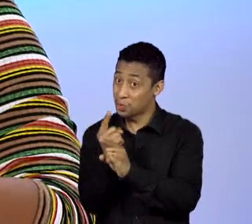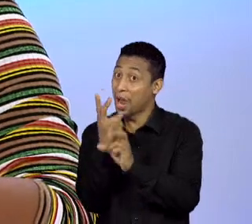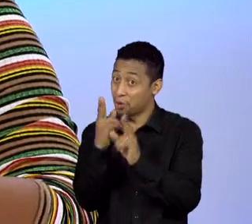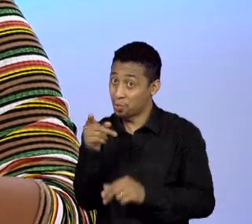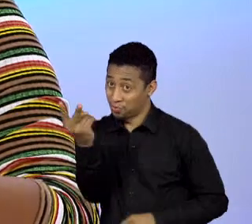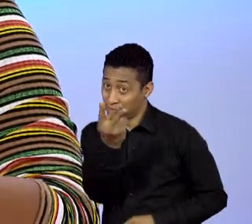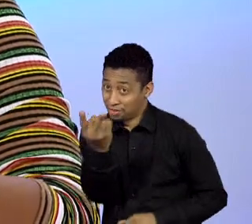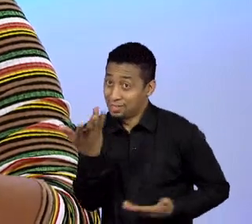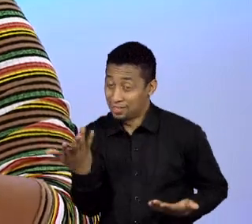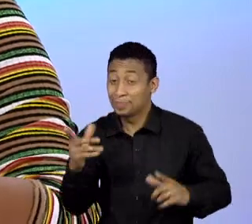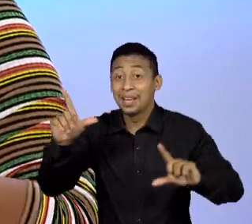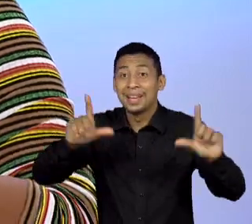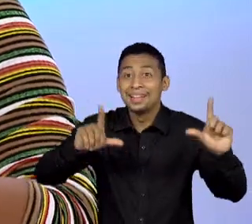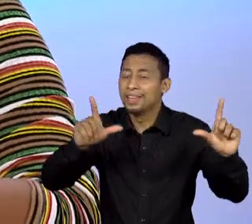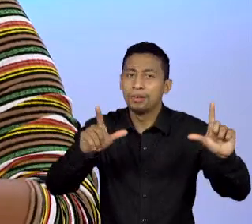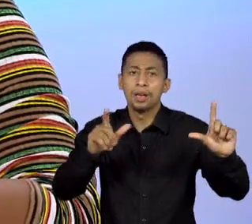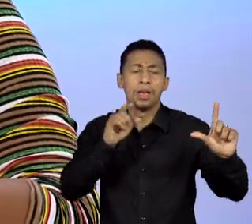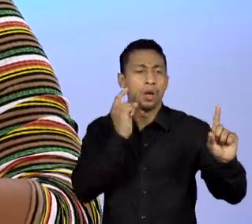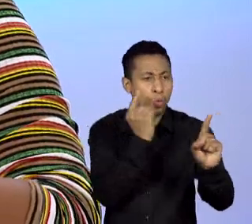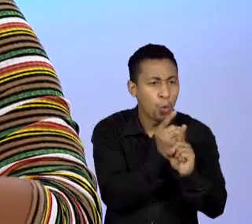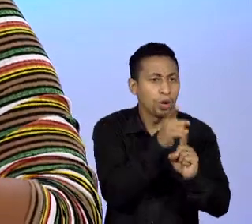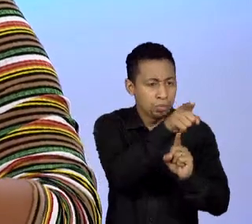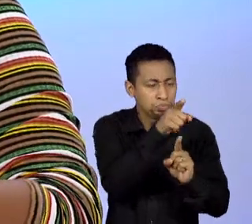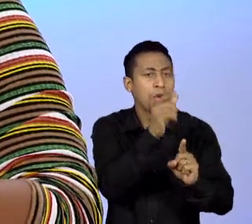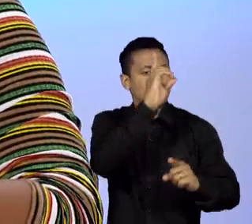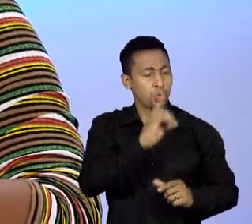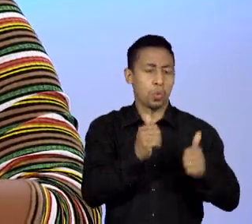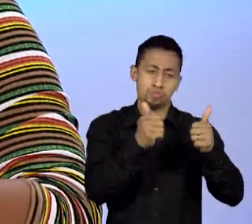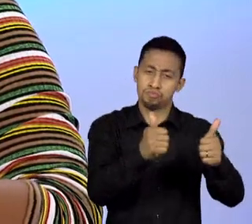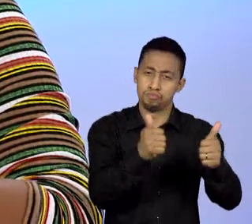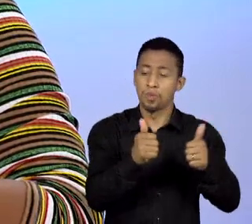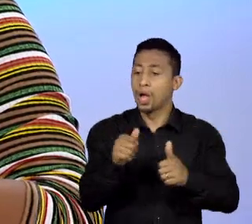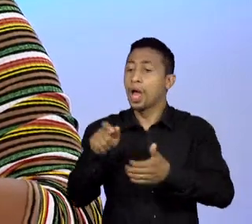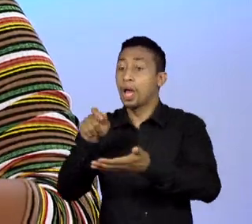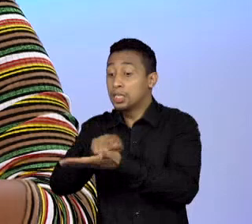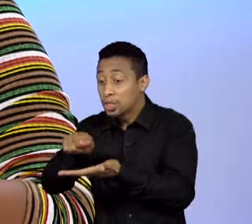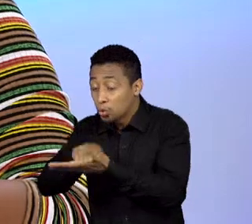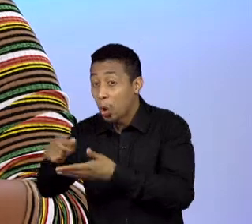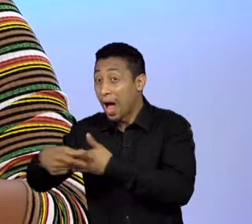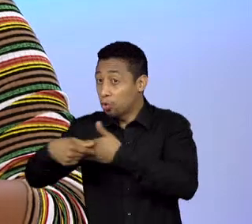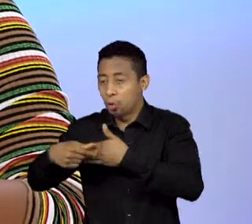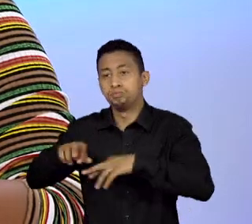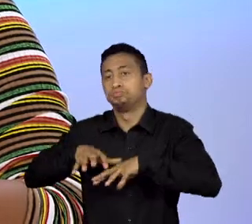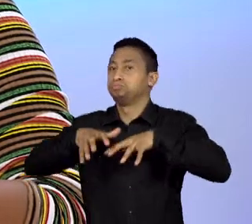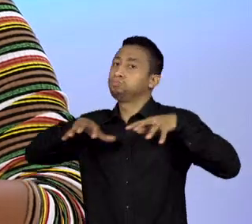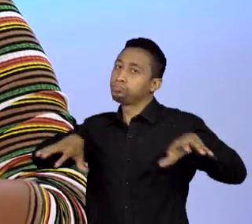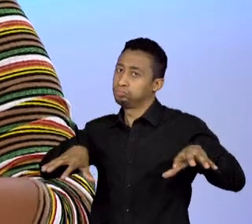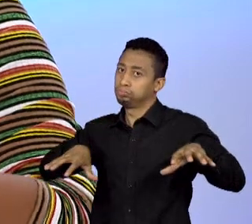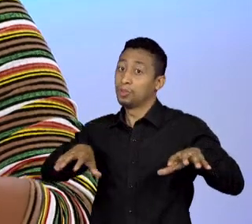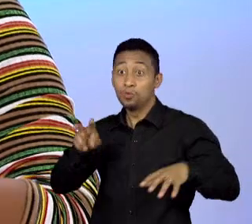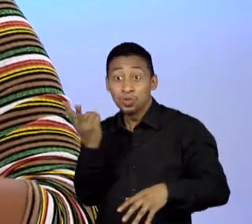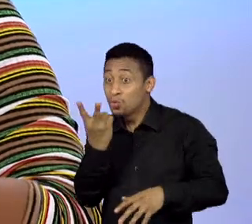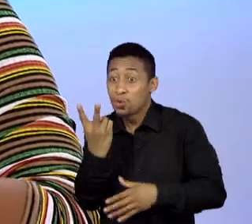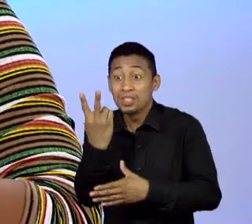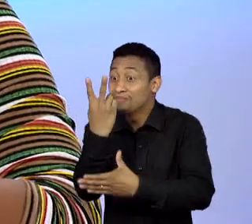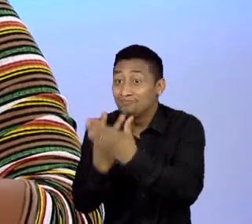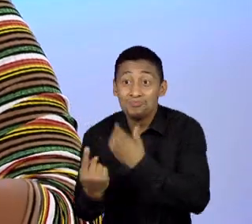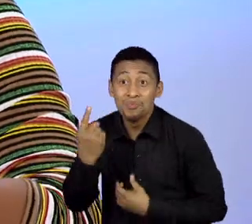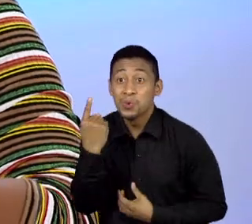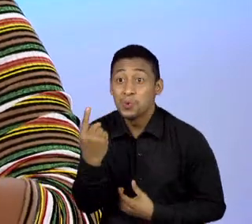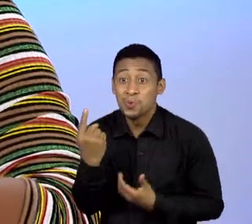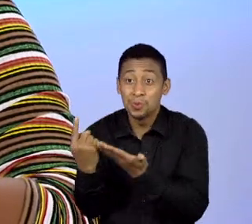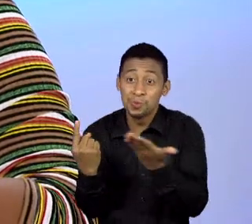muito bem ambas as funções. E eu queria que vocês falassem um pouco sobre isso, o porquê da dificuldade da TV em assimilar,